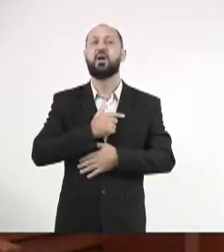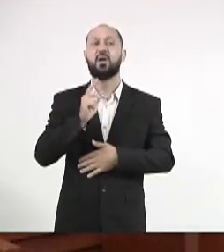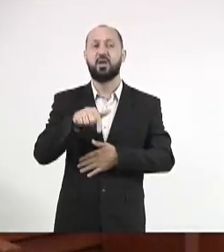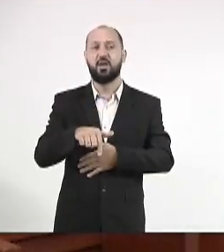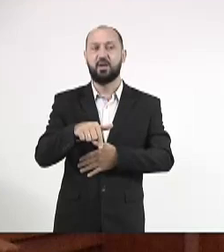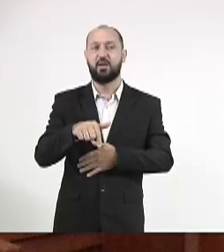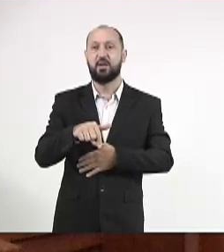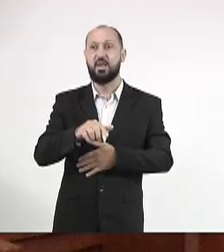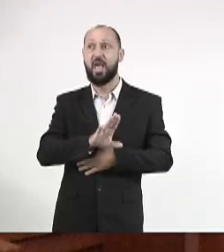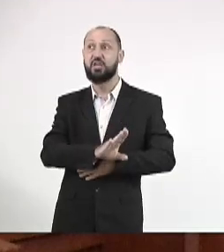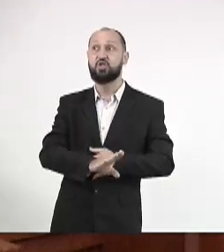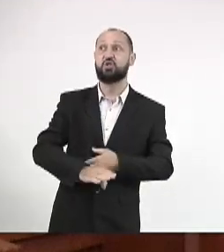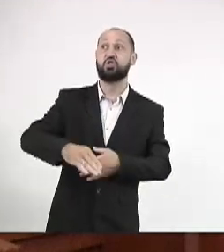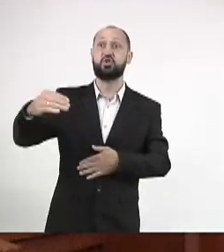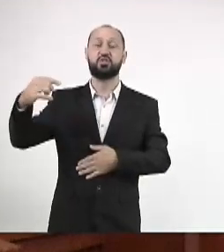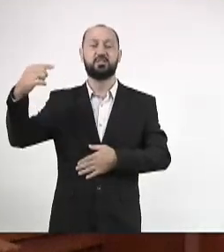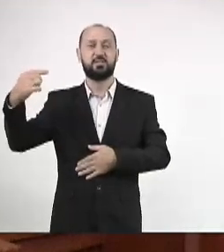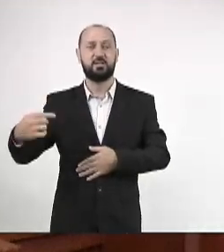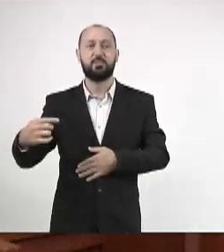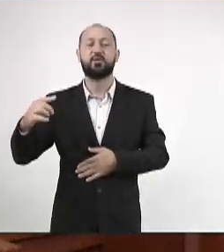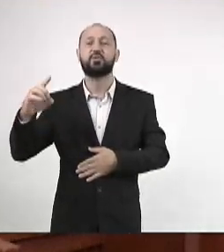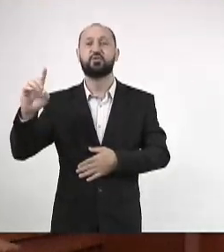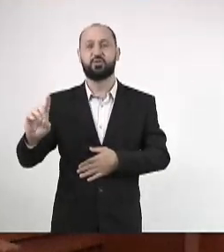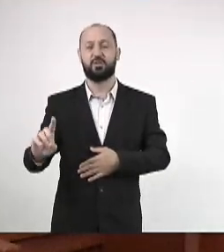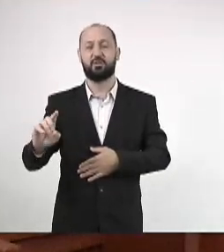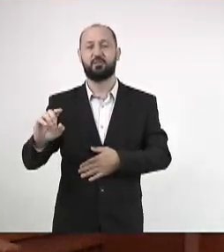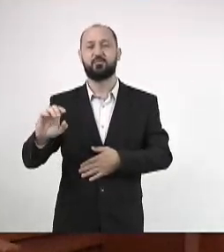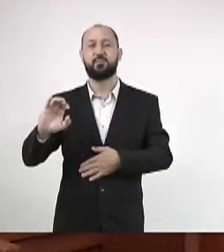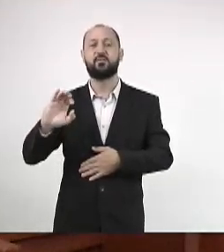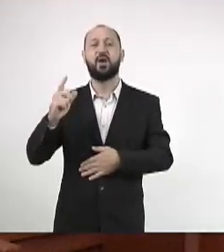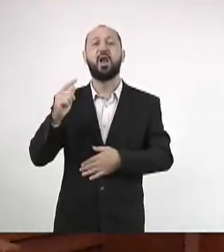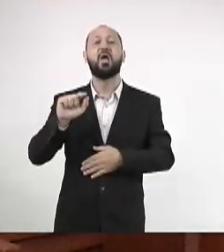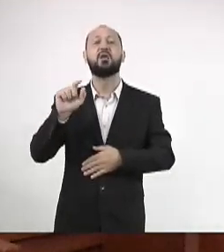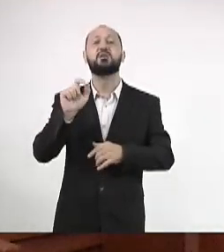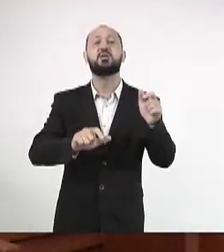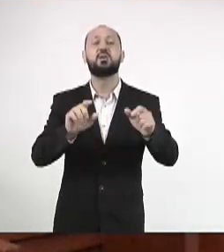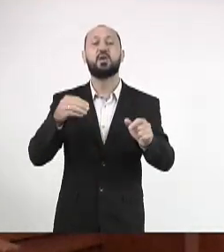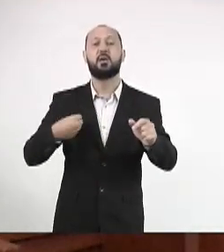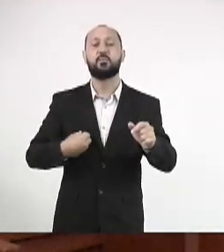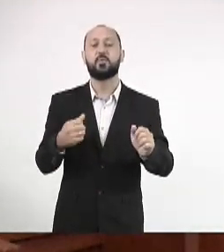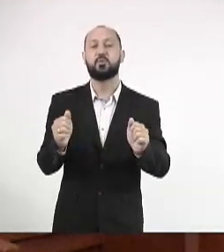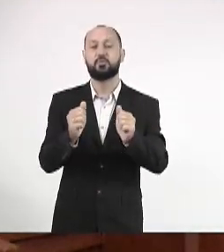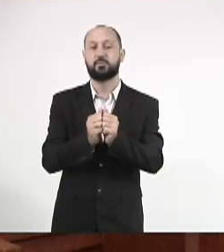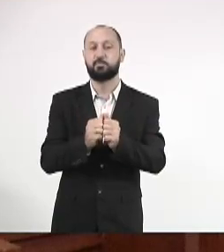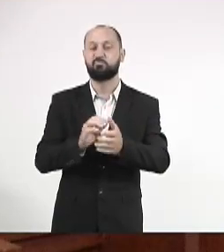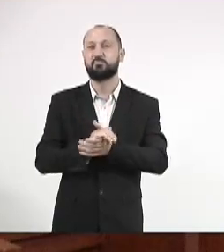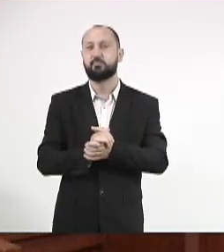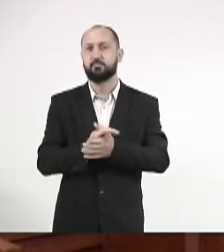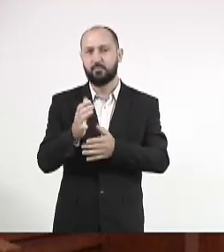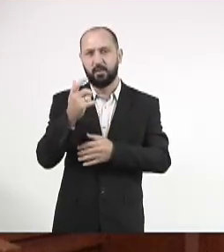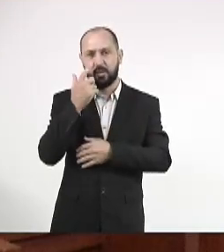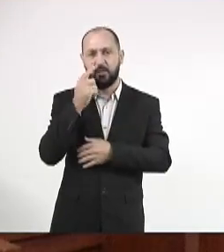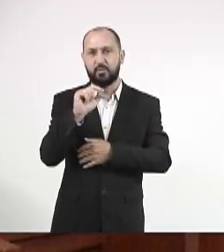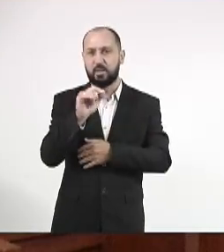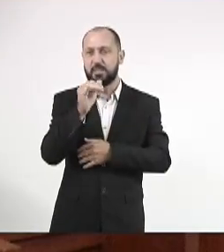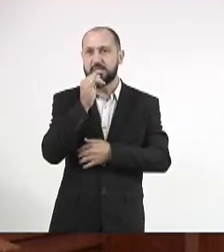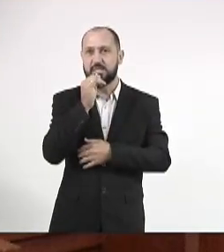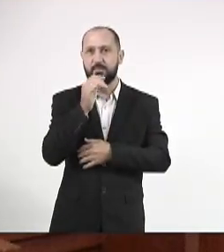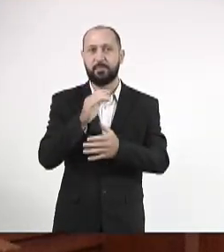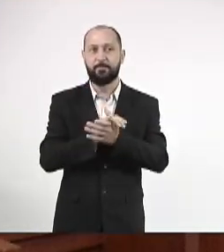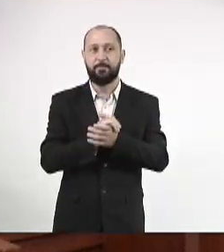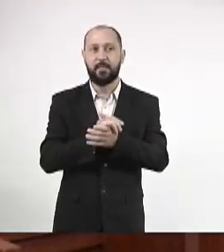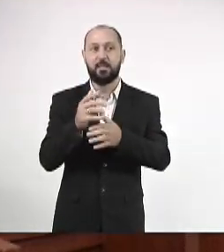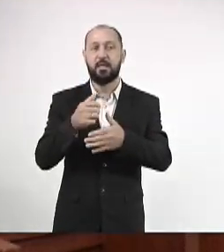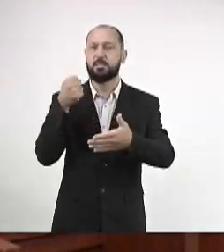a extrema-direita. Nós precisamos deixar, evidenciar quem é quem nesse processo também. Eu gostaria de ver